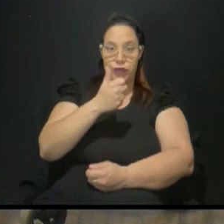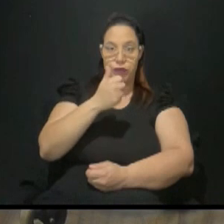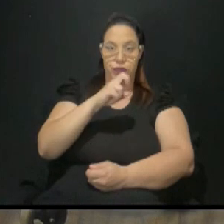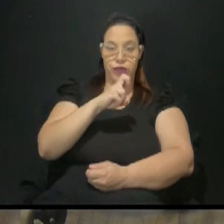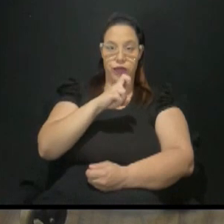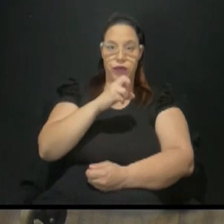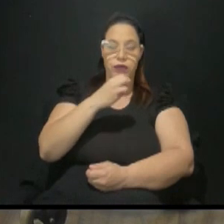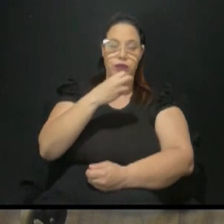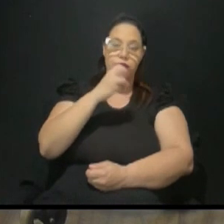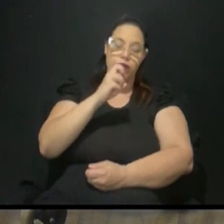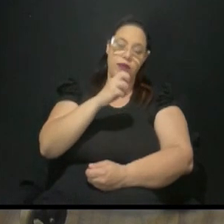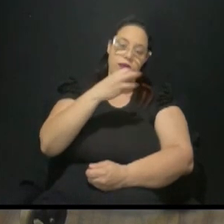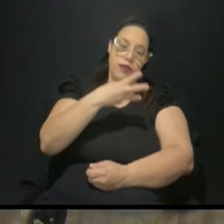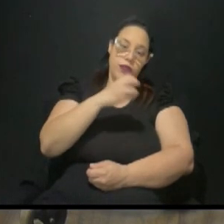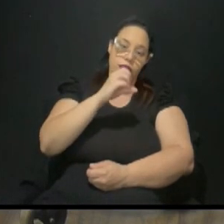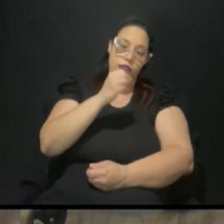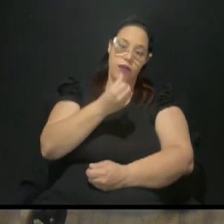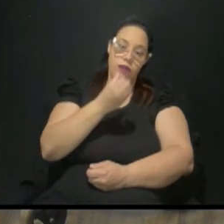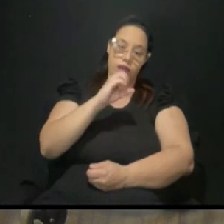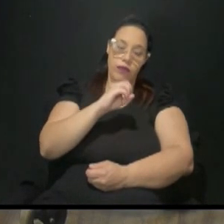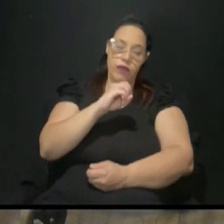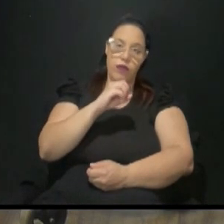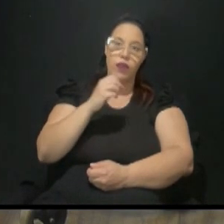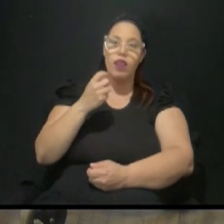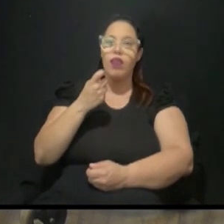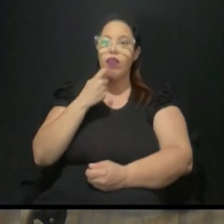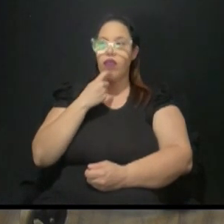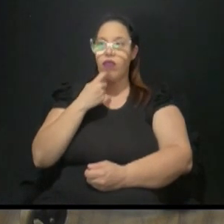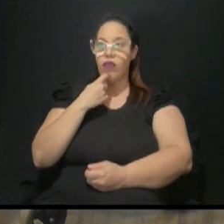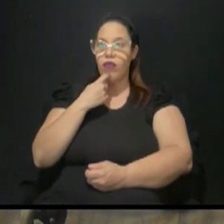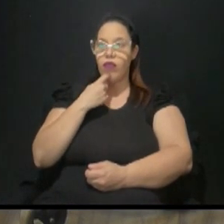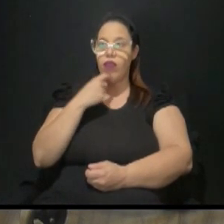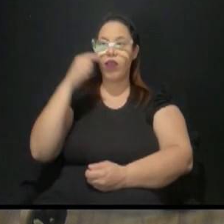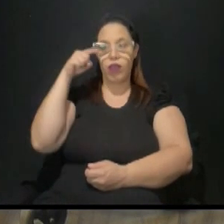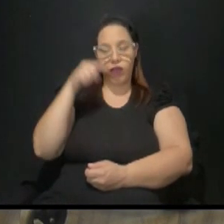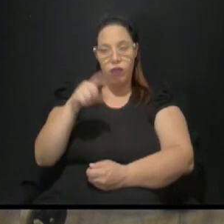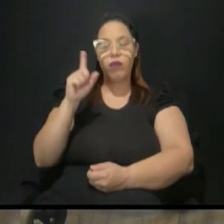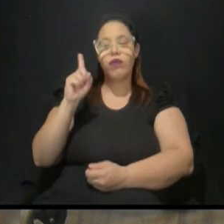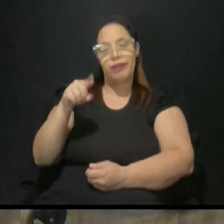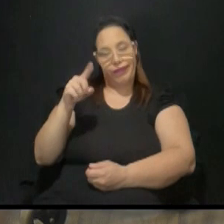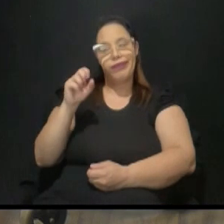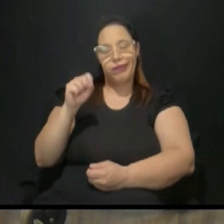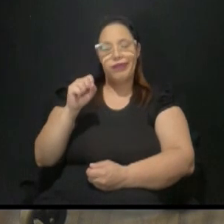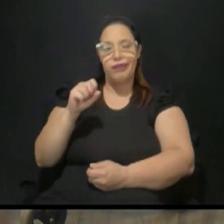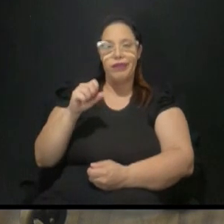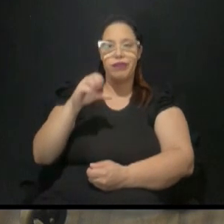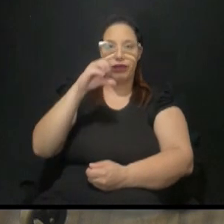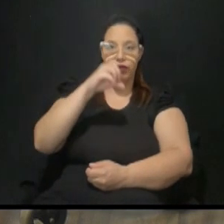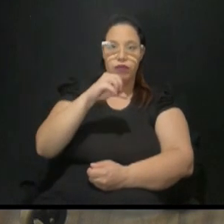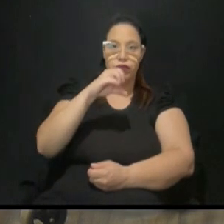99215-5360. Tem que morar em Campinas? Para esse projeto, sim. Tem, então